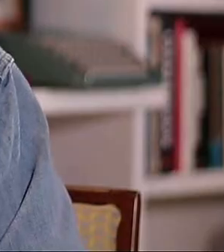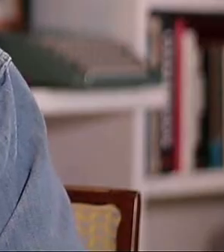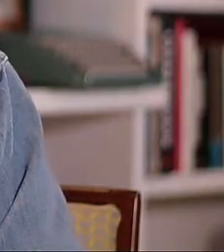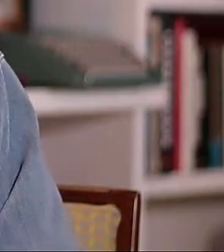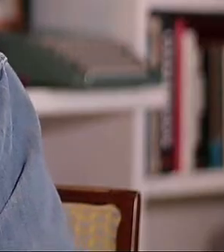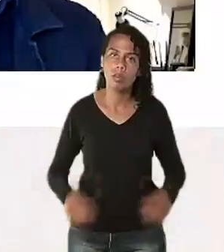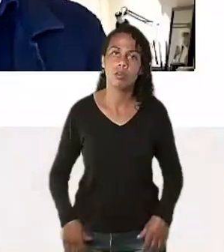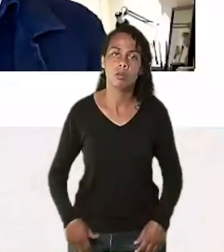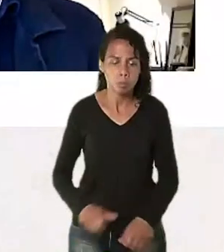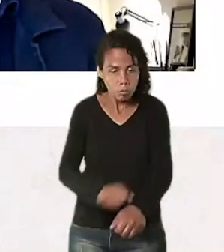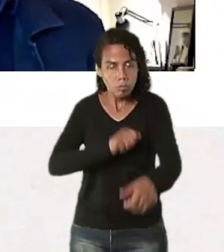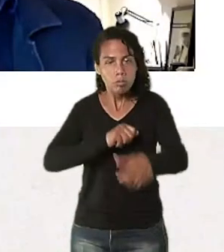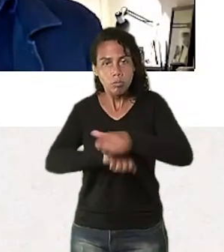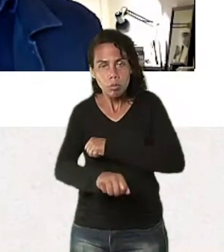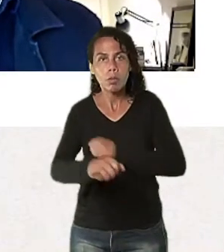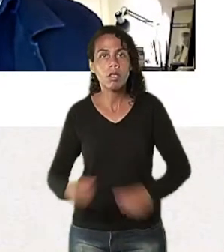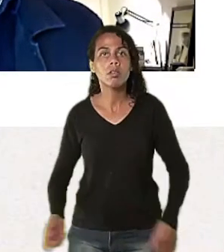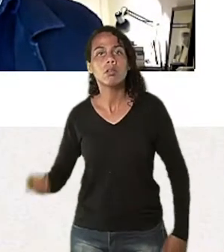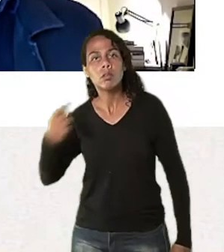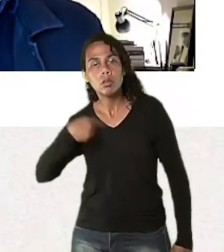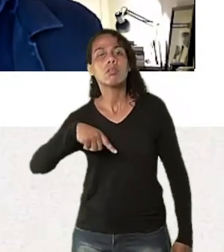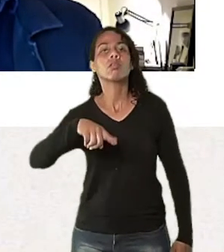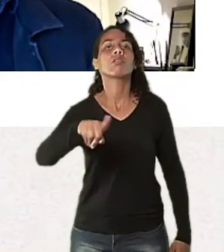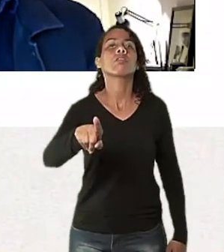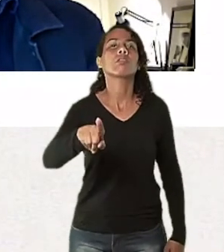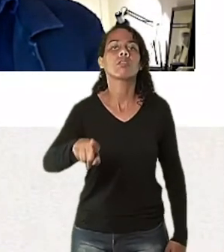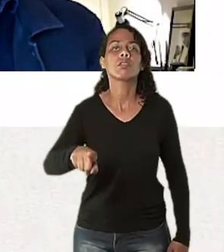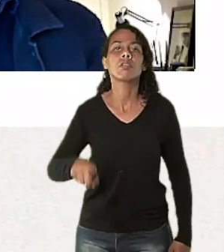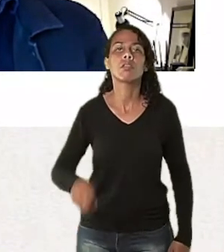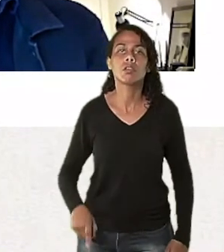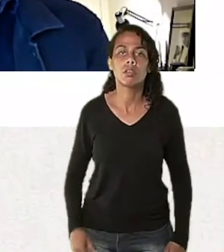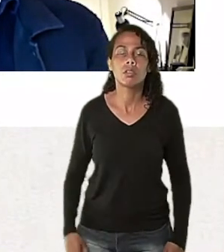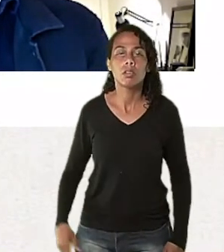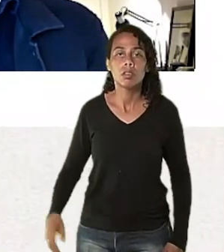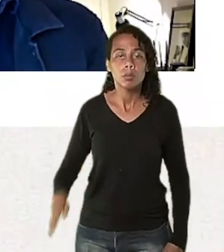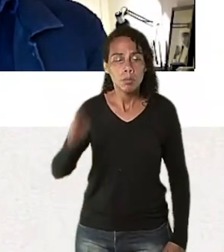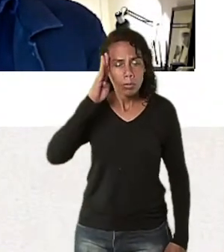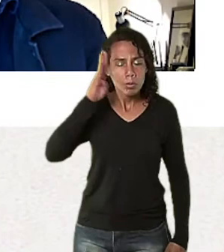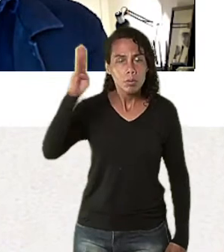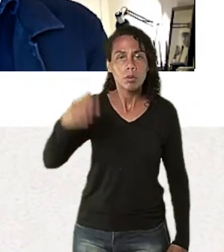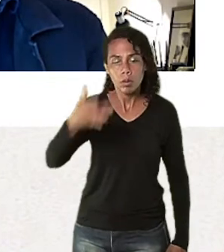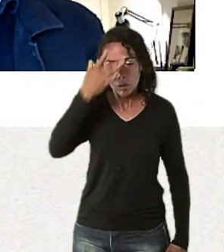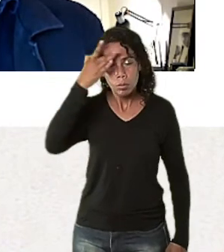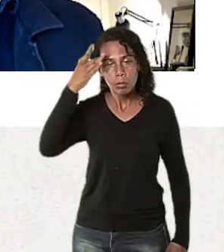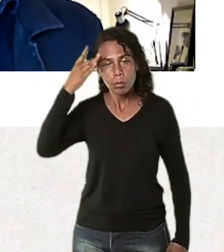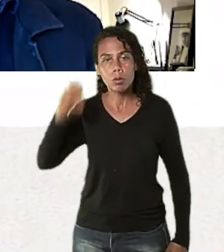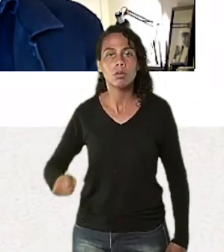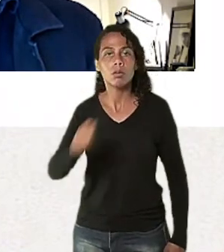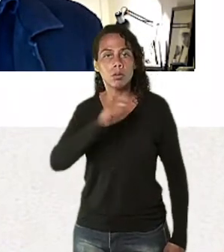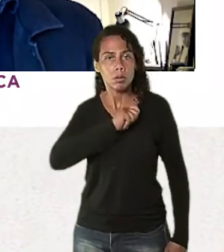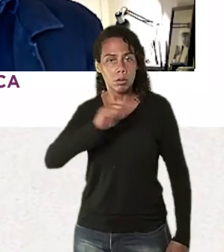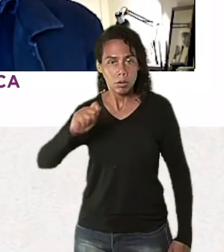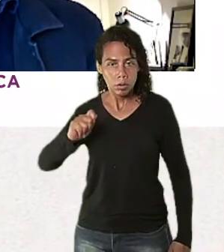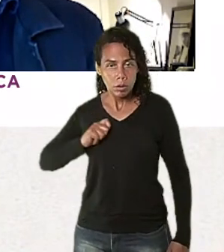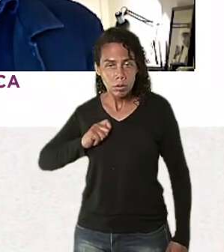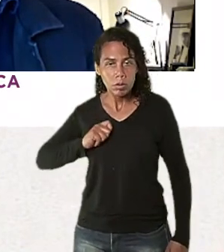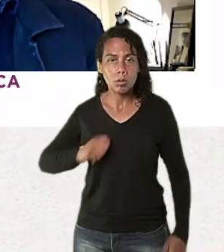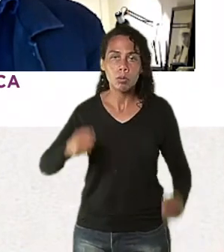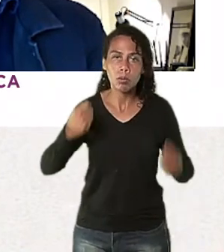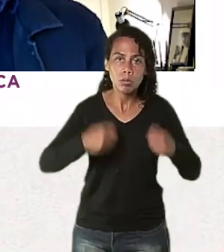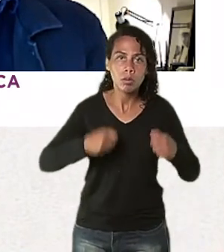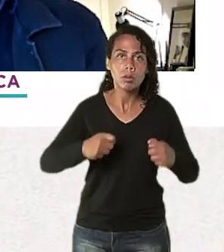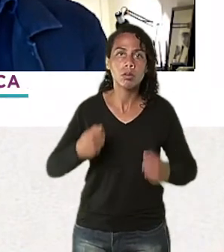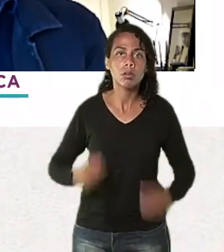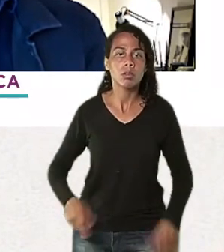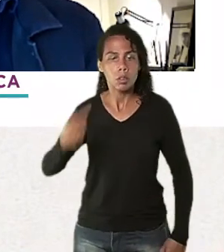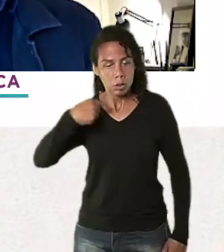bem referência muito diferente. legal, porque os cronistas, a tradição da crônica brasileira é toda externa, é